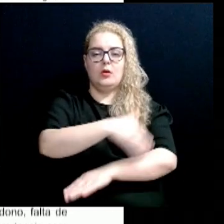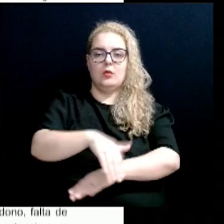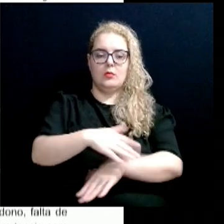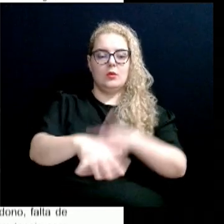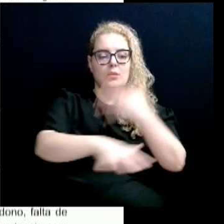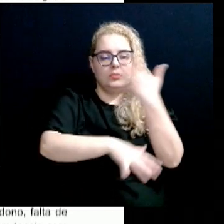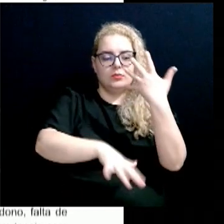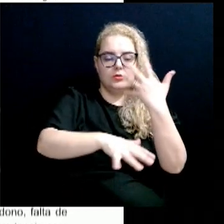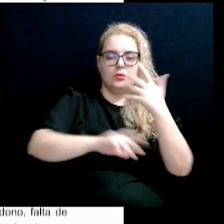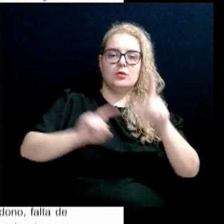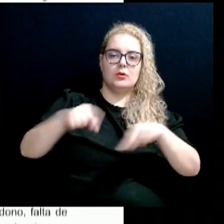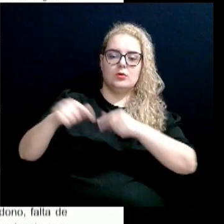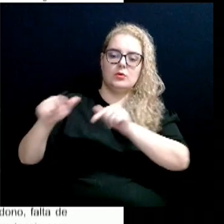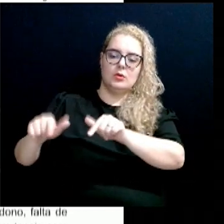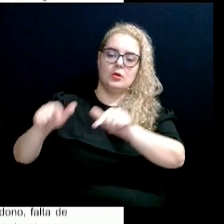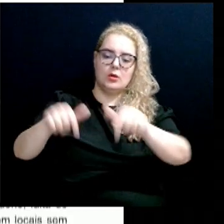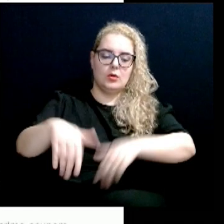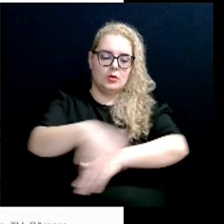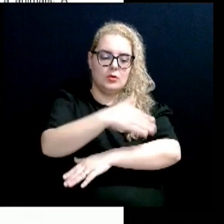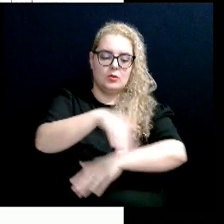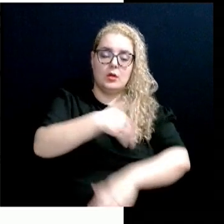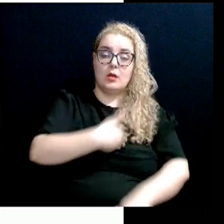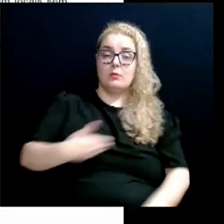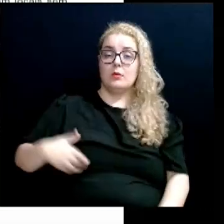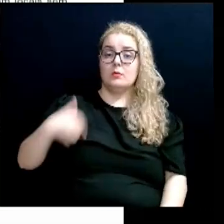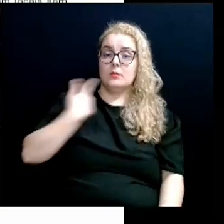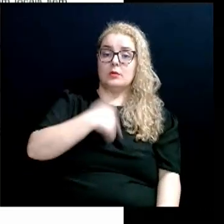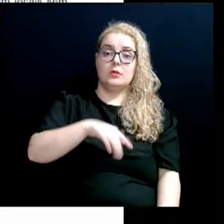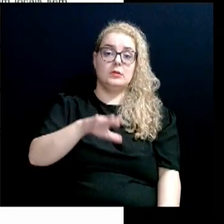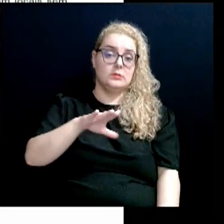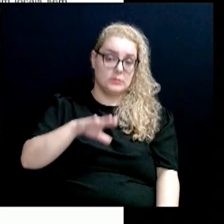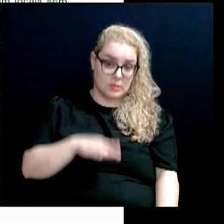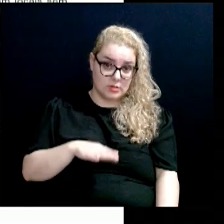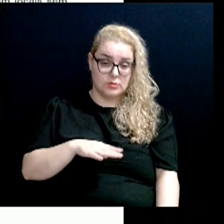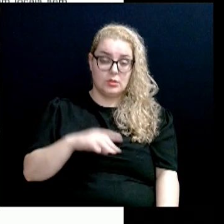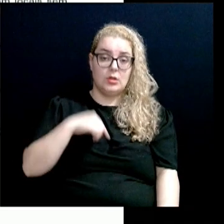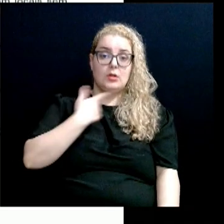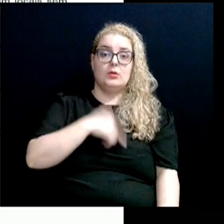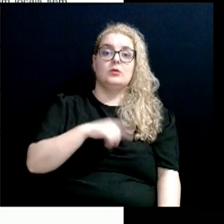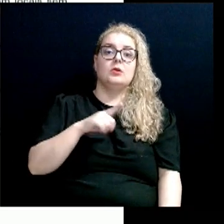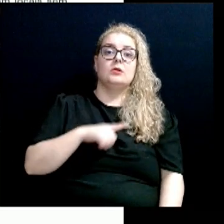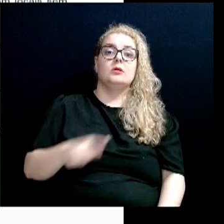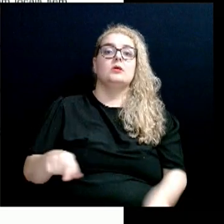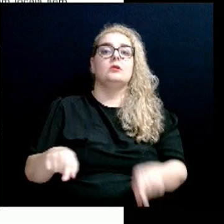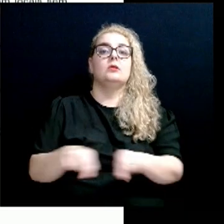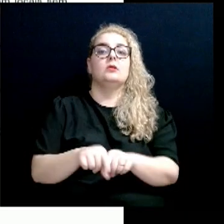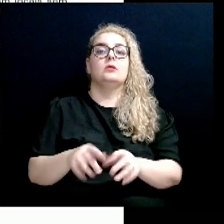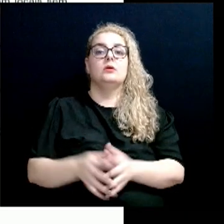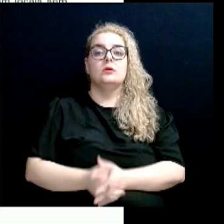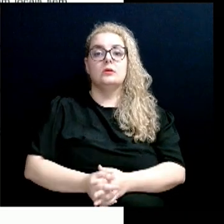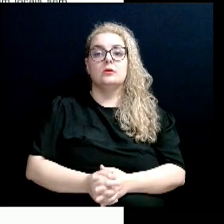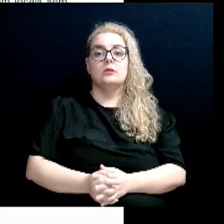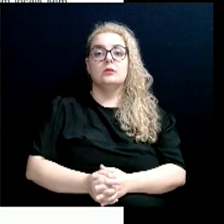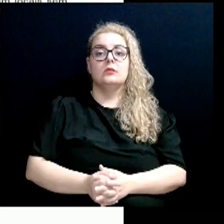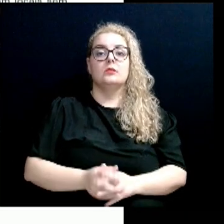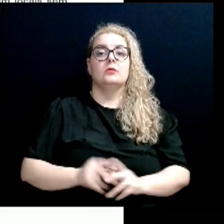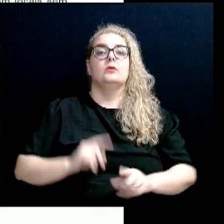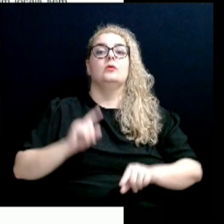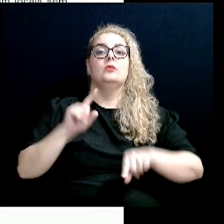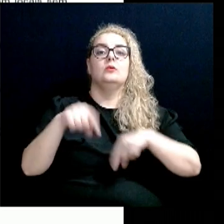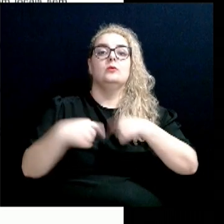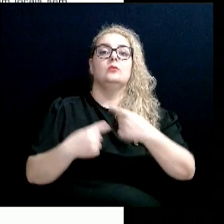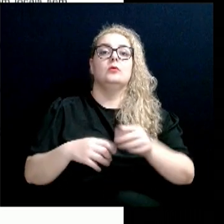demais logradouros públicos da nossa cidade. Nós temos ainda também um outro projeto da Comissão